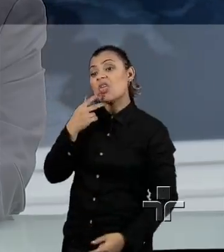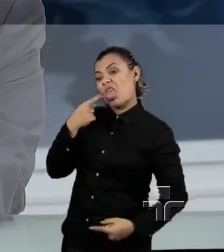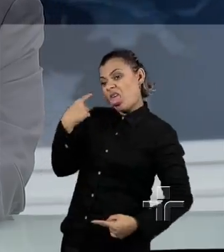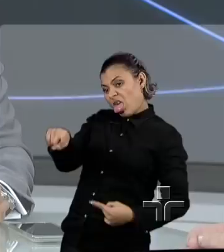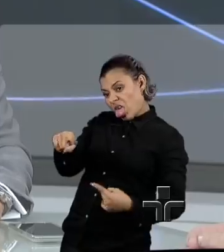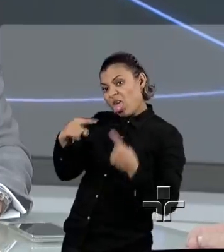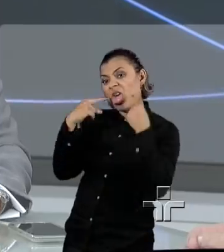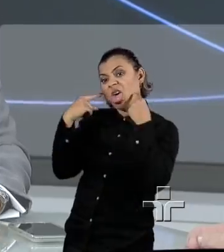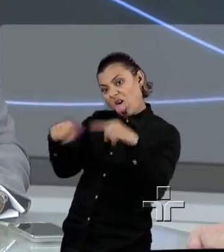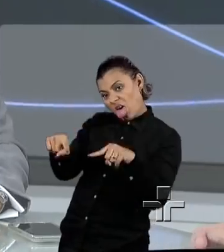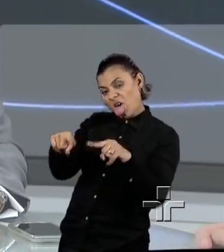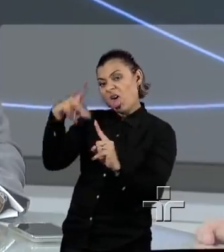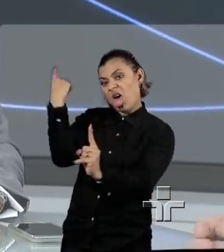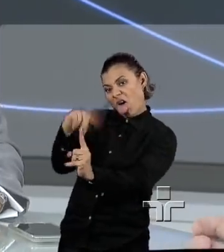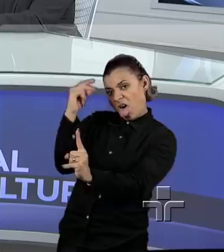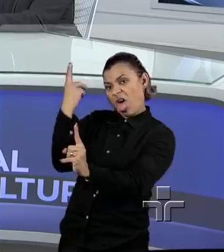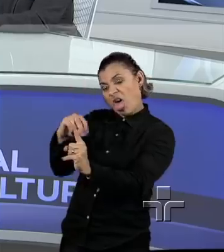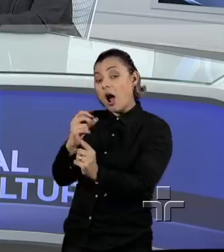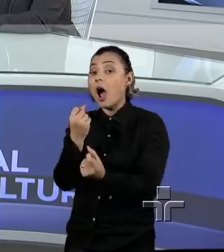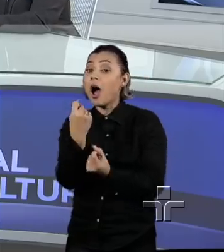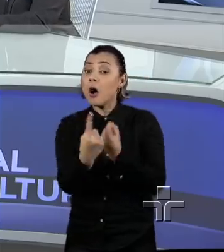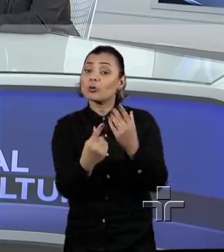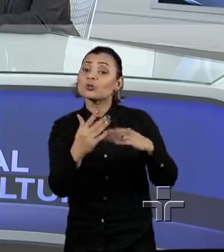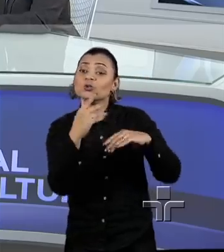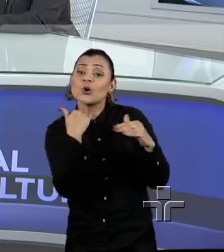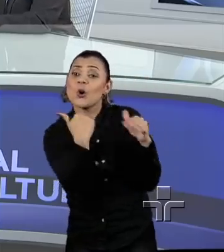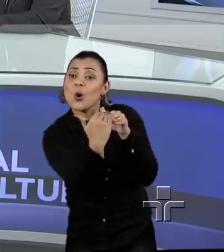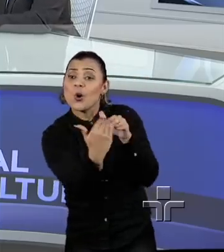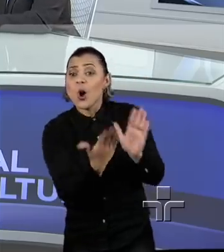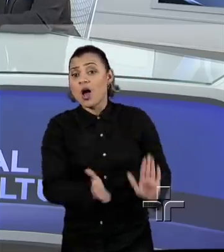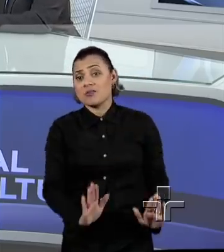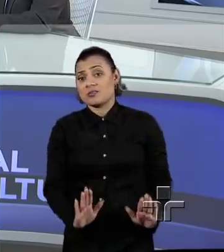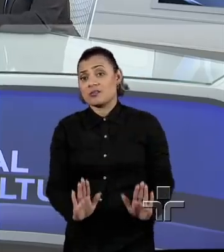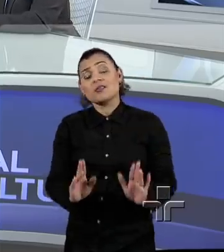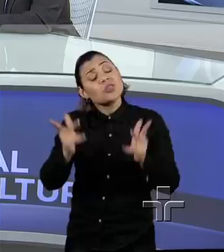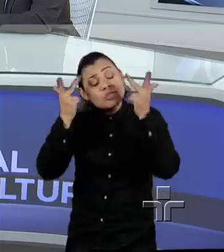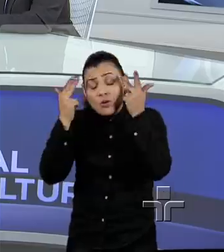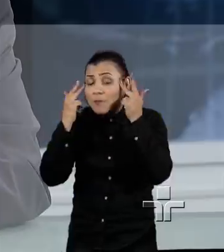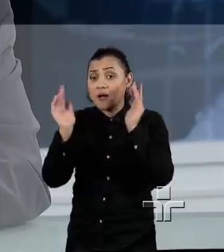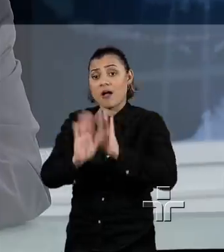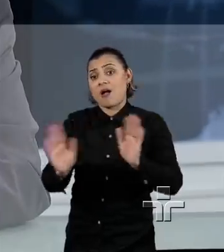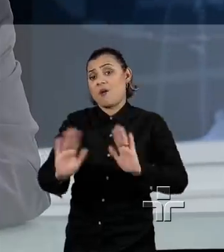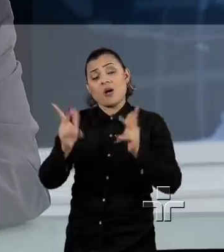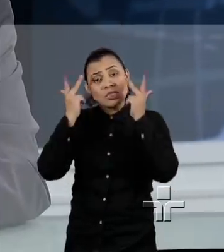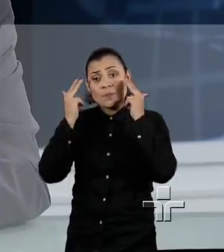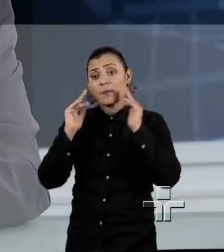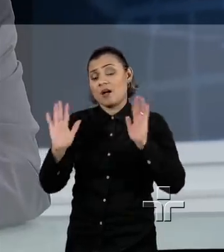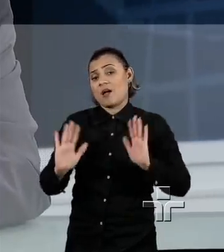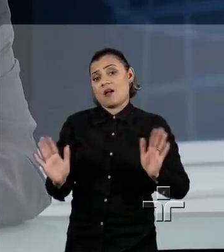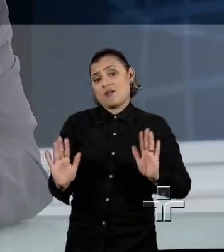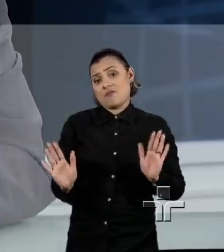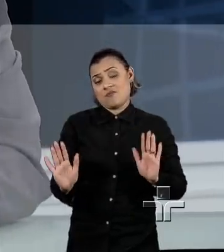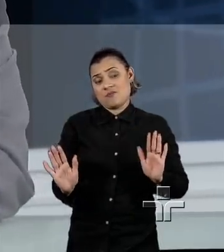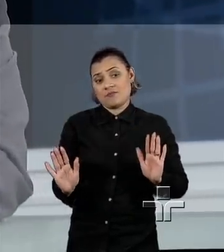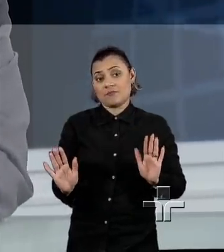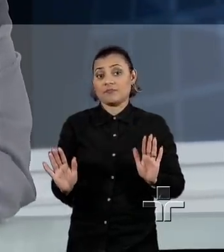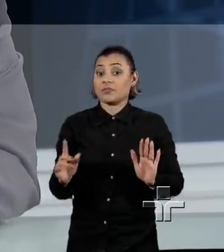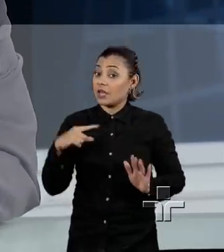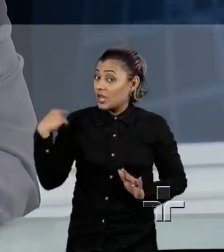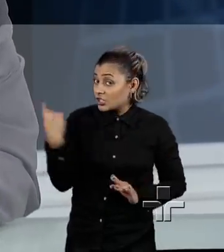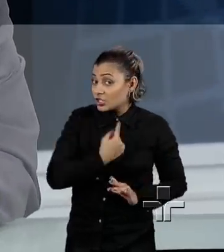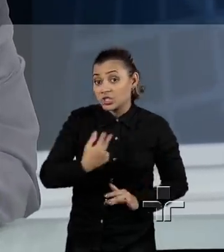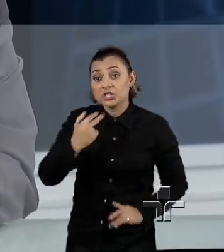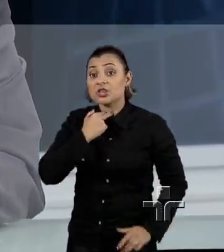ou criticar. Apoiar ou criticar, não tem a menor dúvida. Então, isso é normal que aconteça. Dos dois lados. Né? Agora, o que a gente não pode